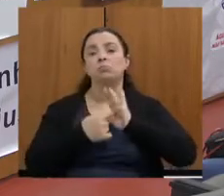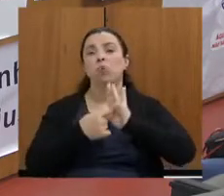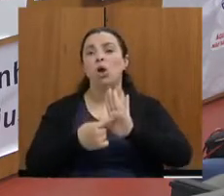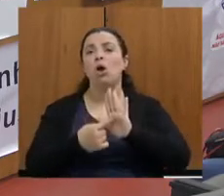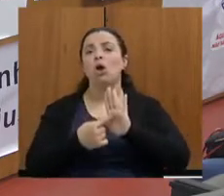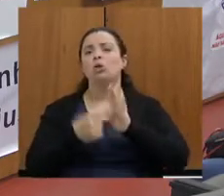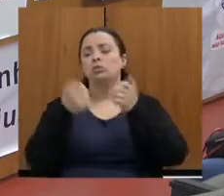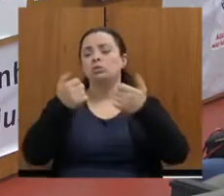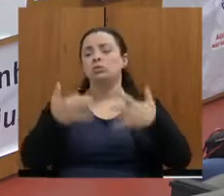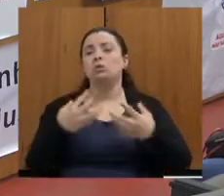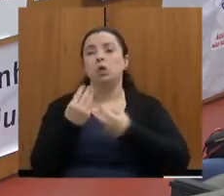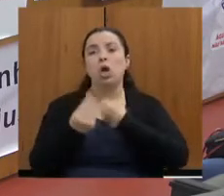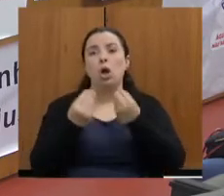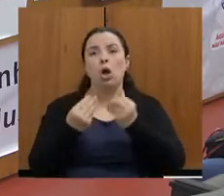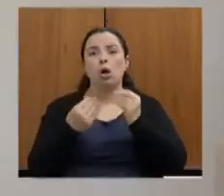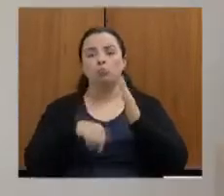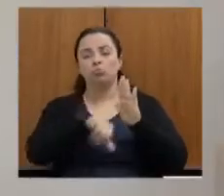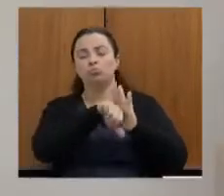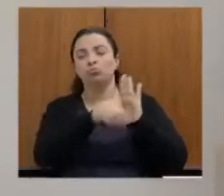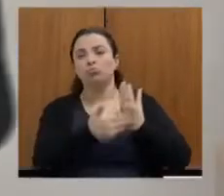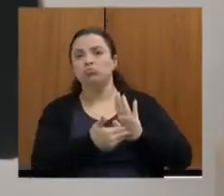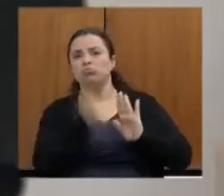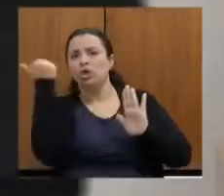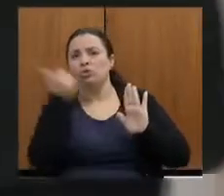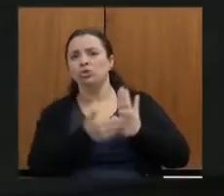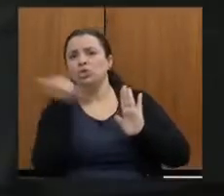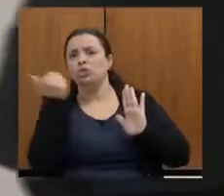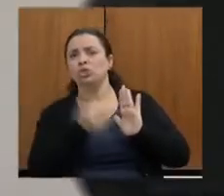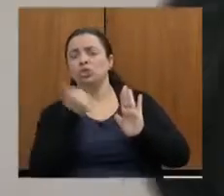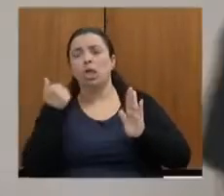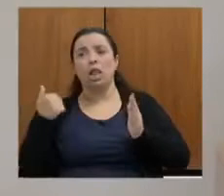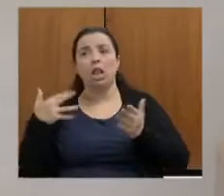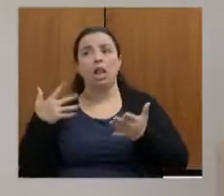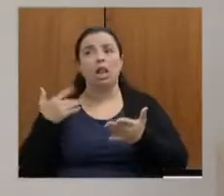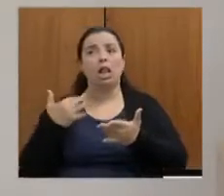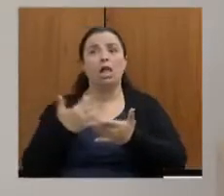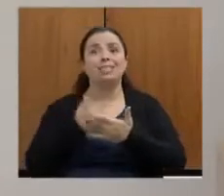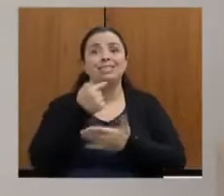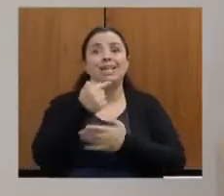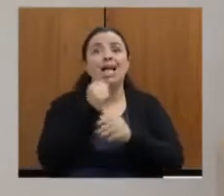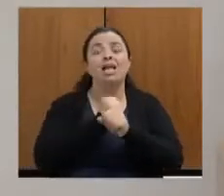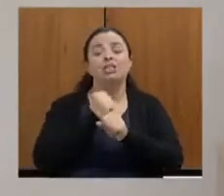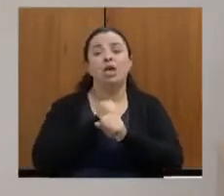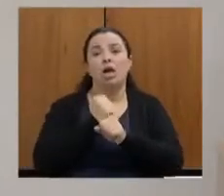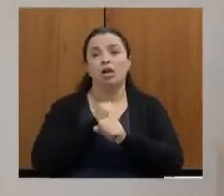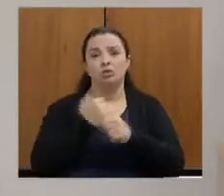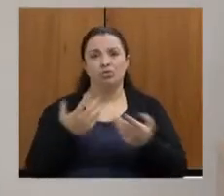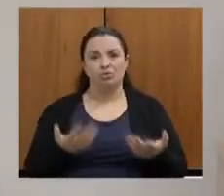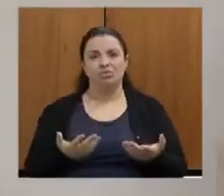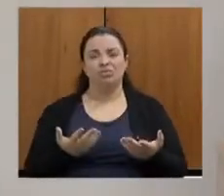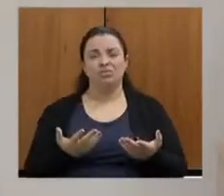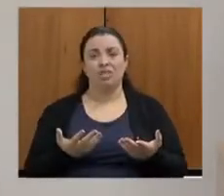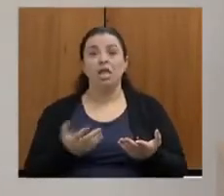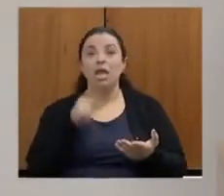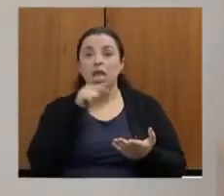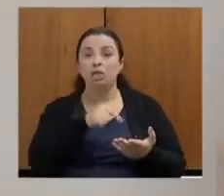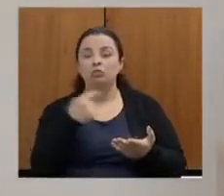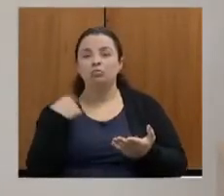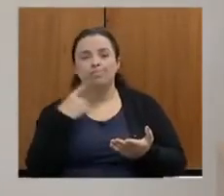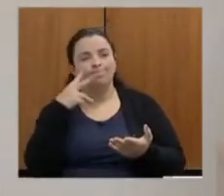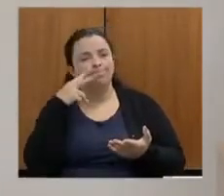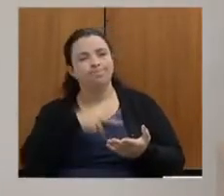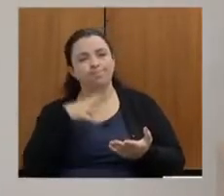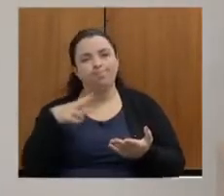de direitos persistem sete anos não é sete anos após o crime no sirva de lição